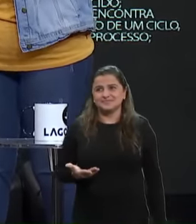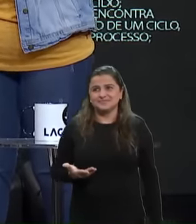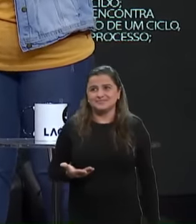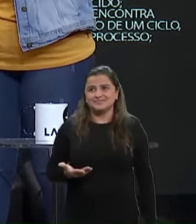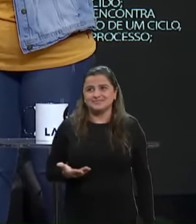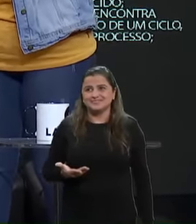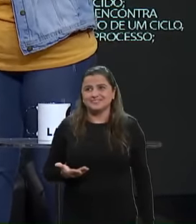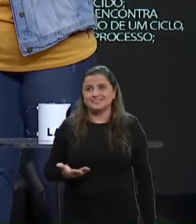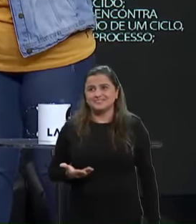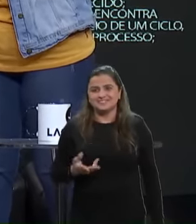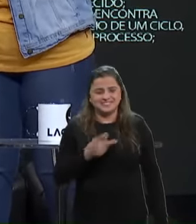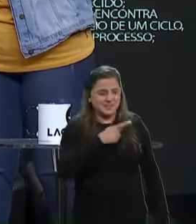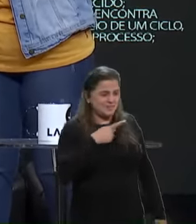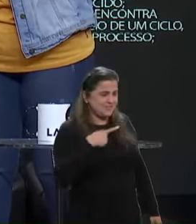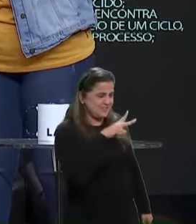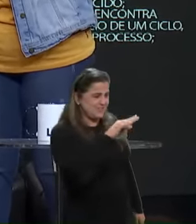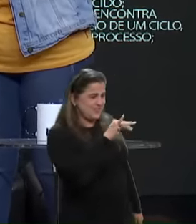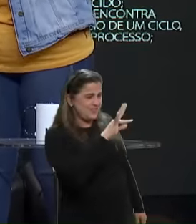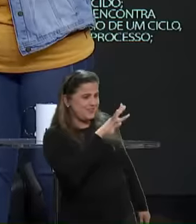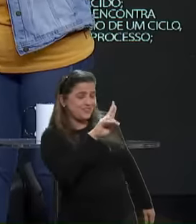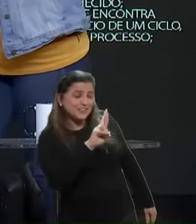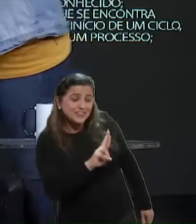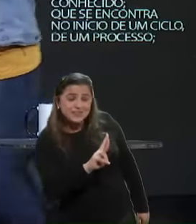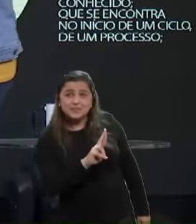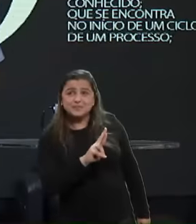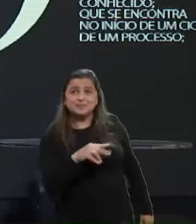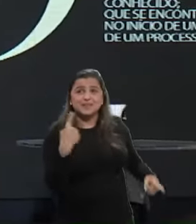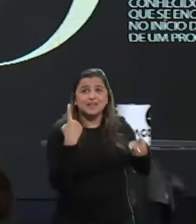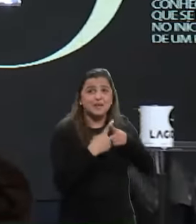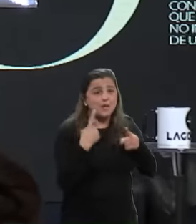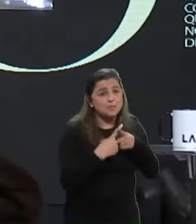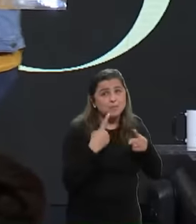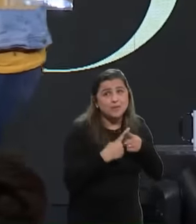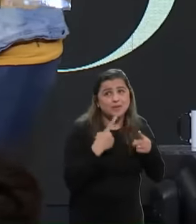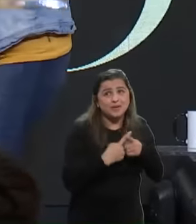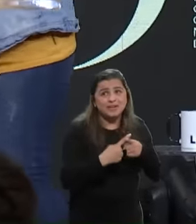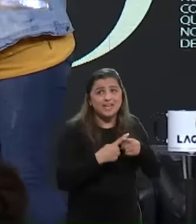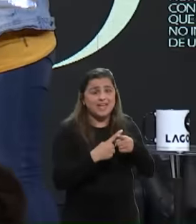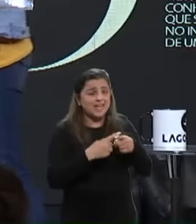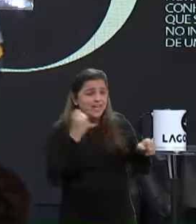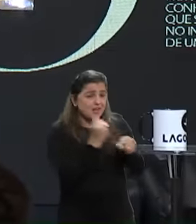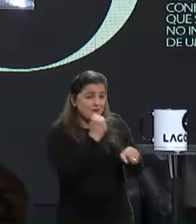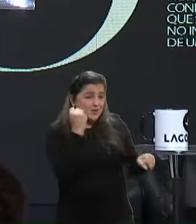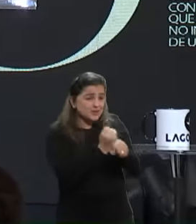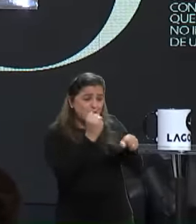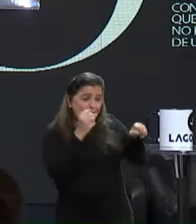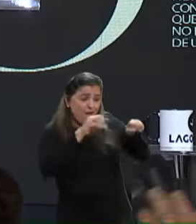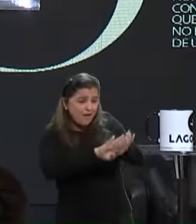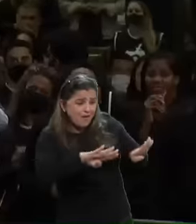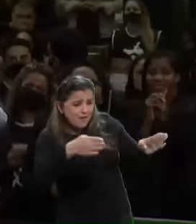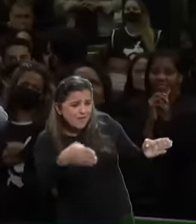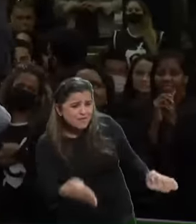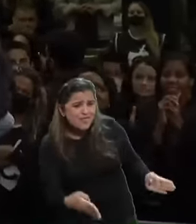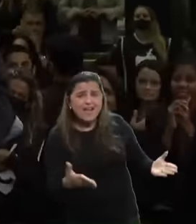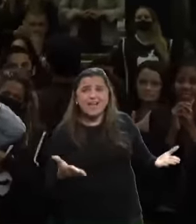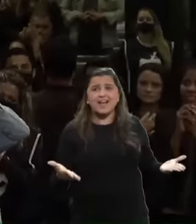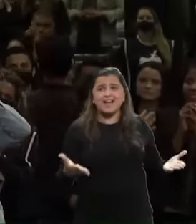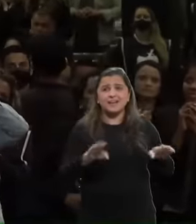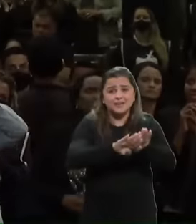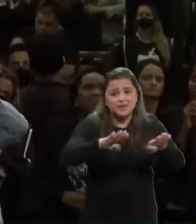Eu tô... Pastor Vitor Hugo, por que levantar um altar? Um altar,